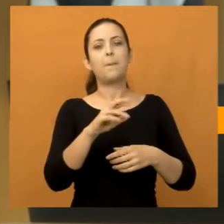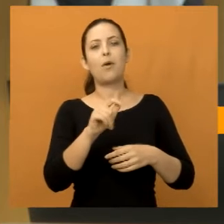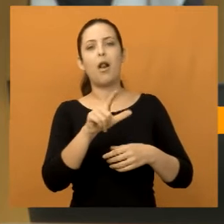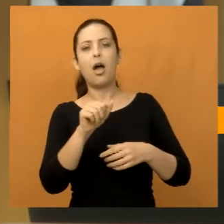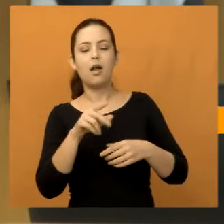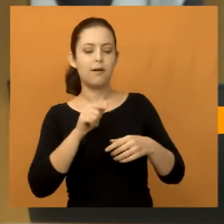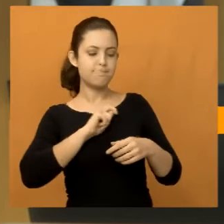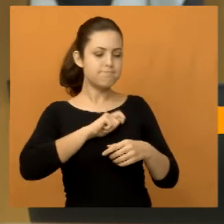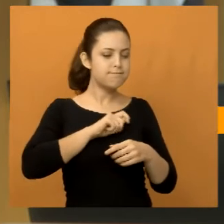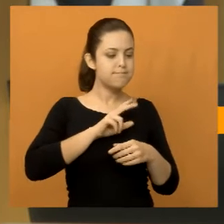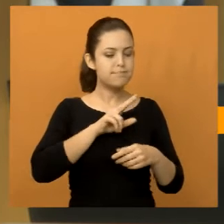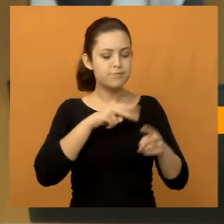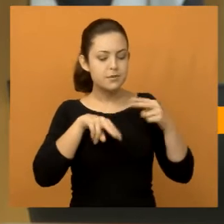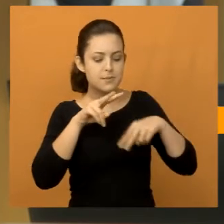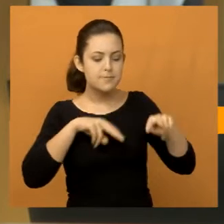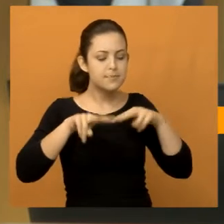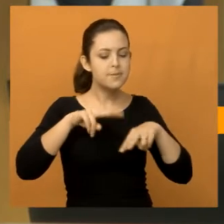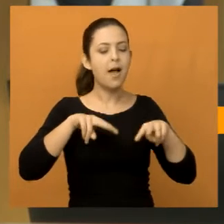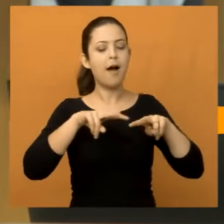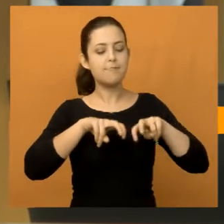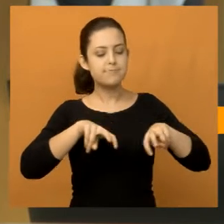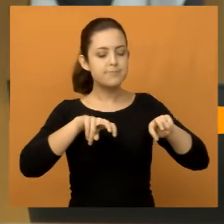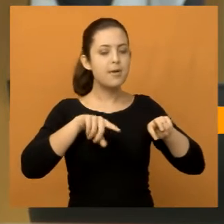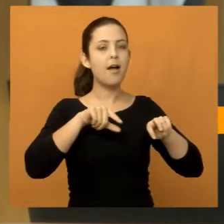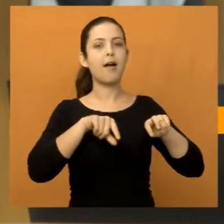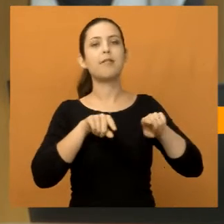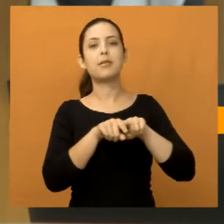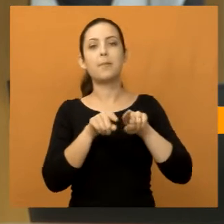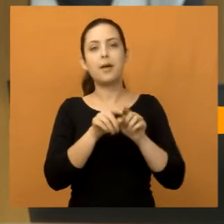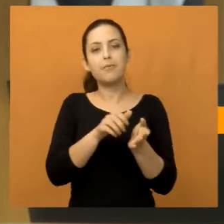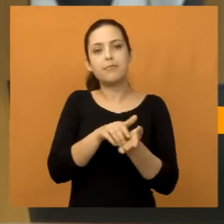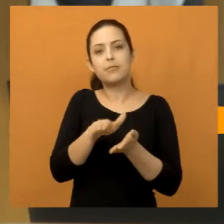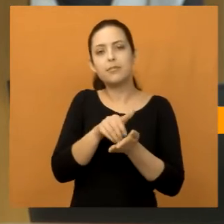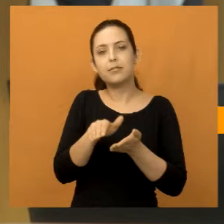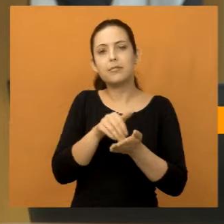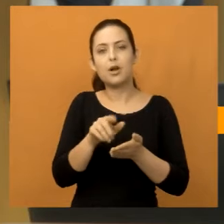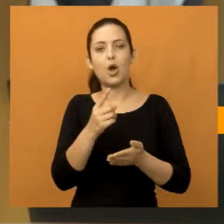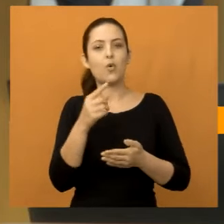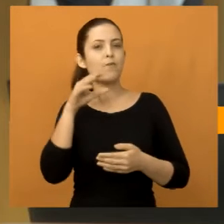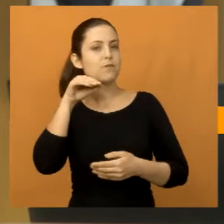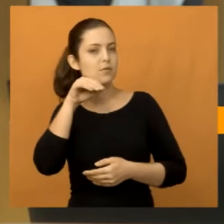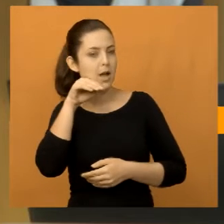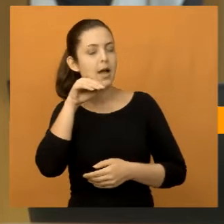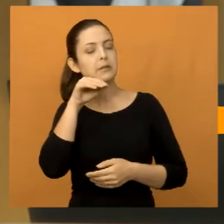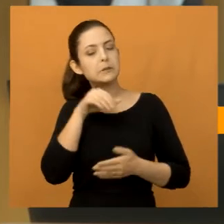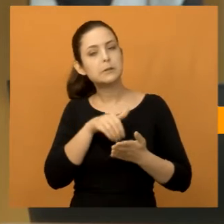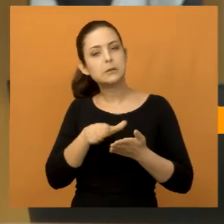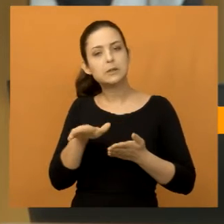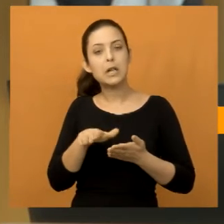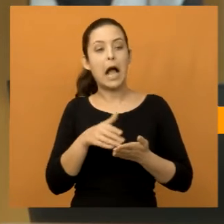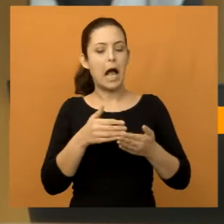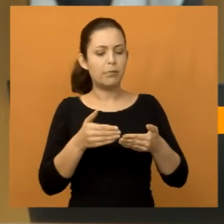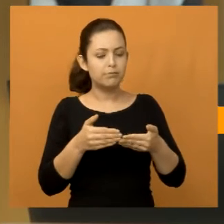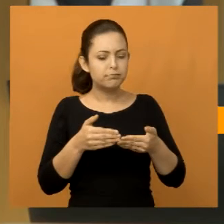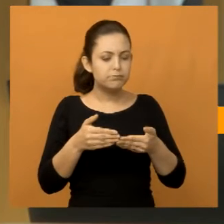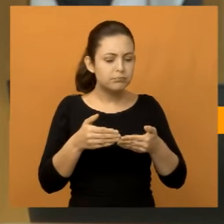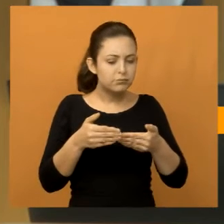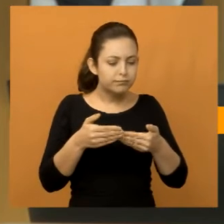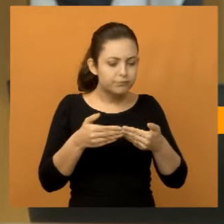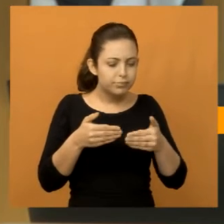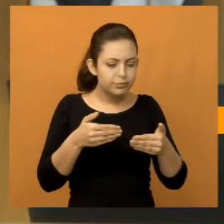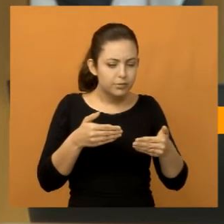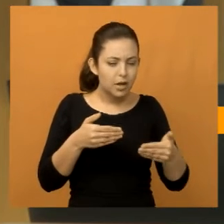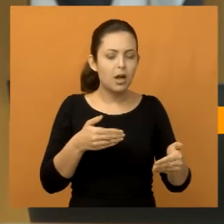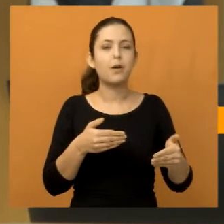né, onde ocasionou aí também na exoneração de um servidor, né, e a partir daí começamos